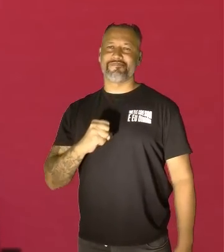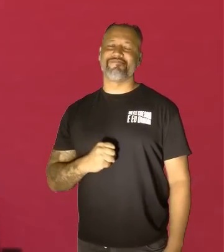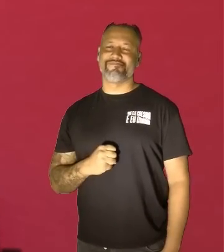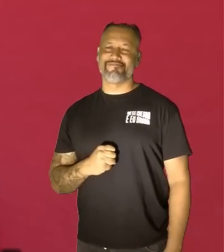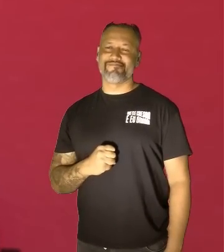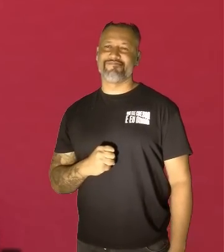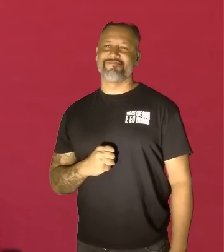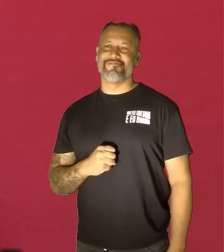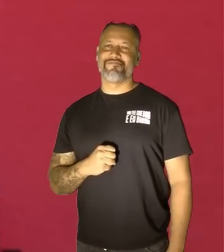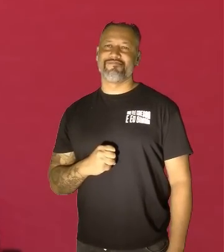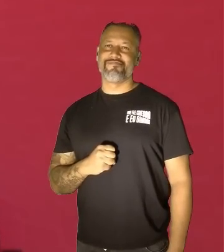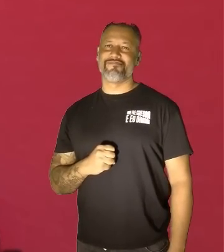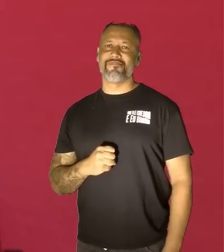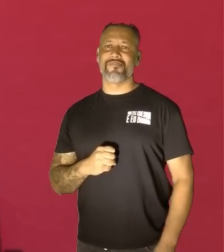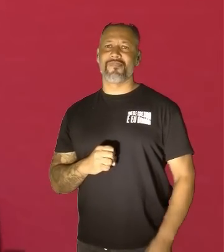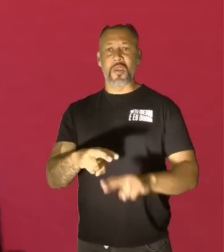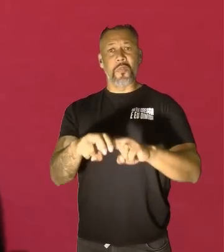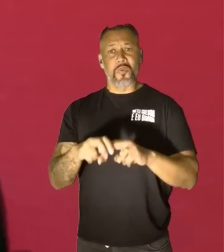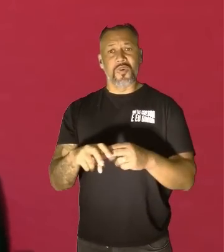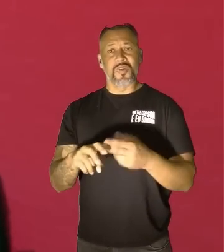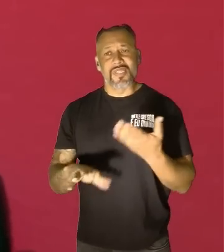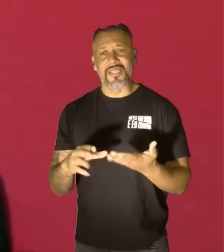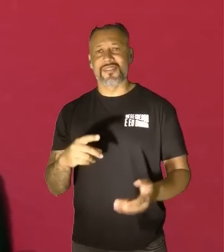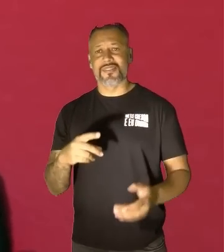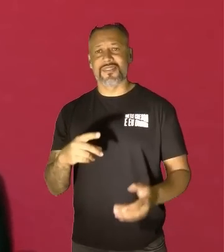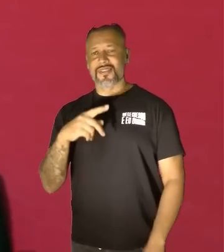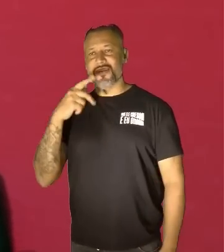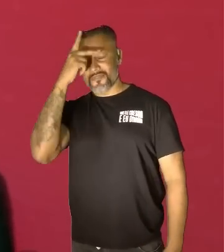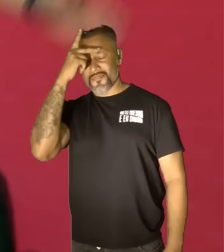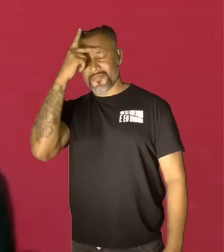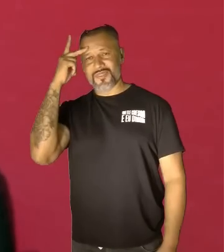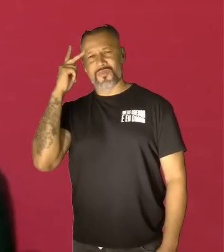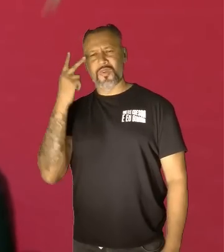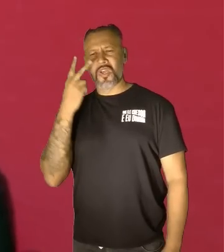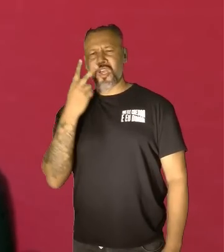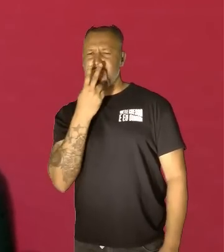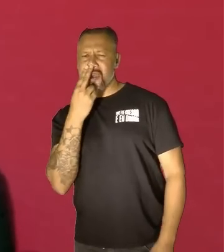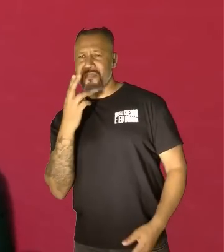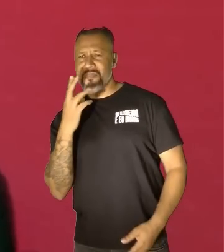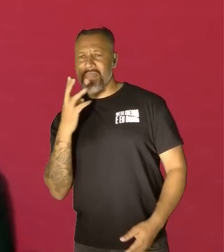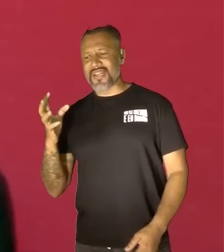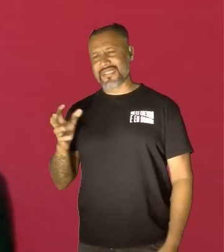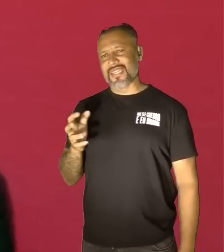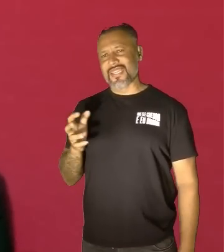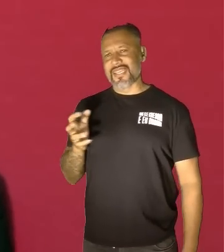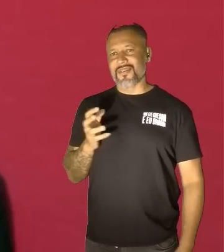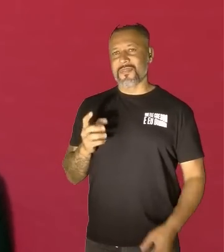pessoas têm cara de rico antes de ser rico. Quem recebe aí?